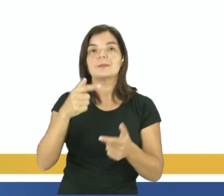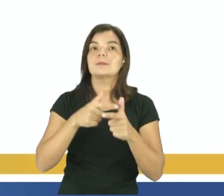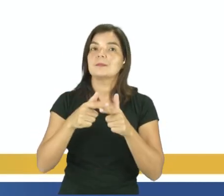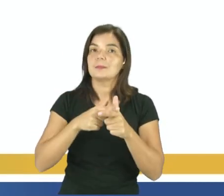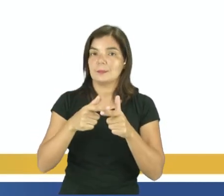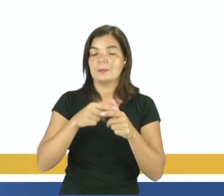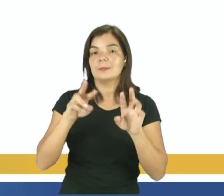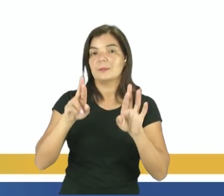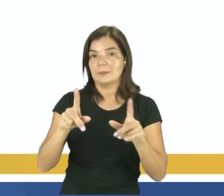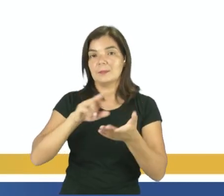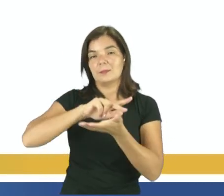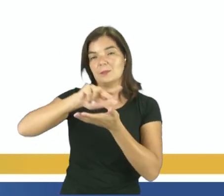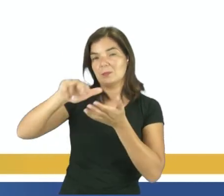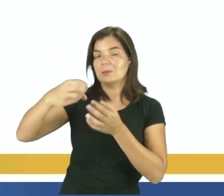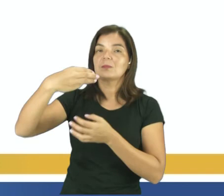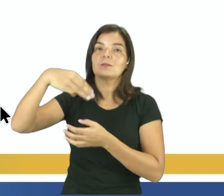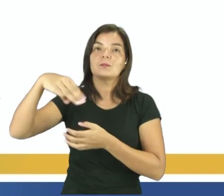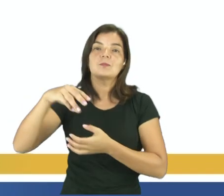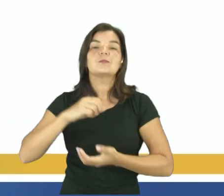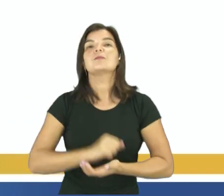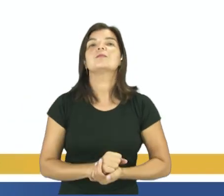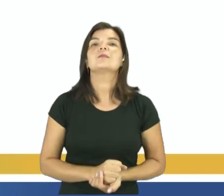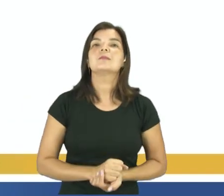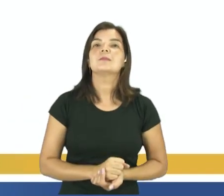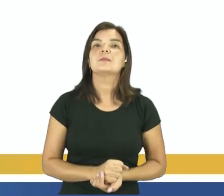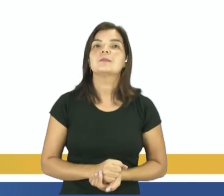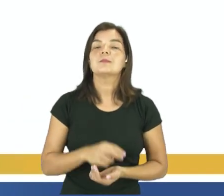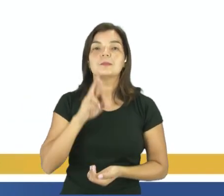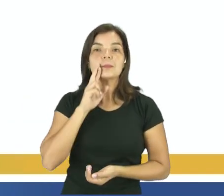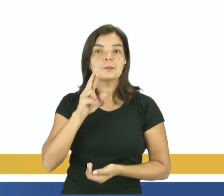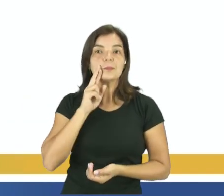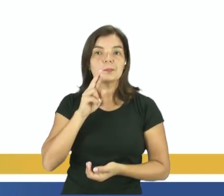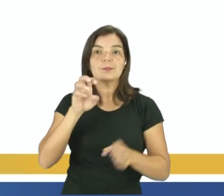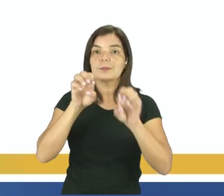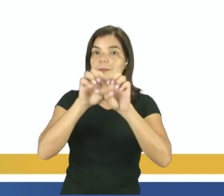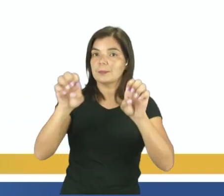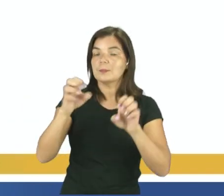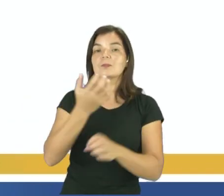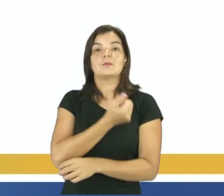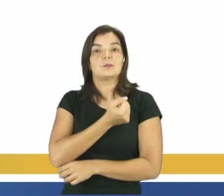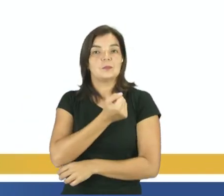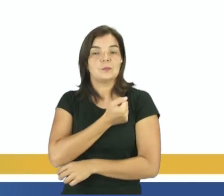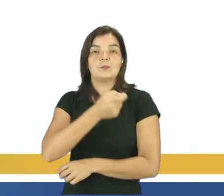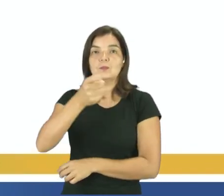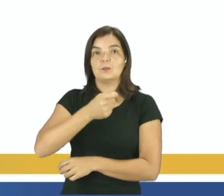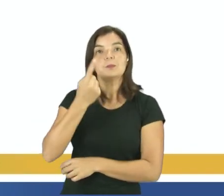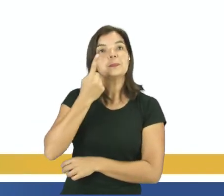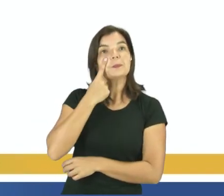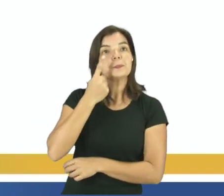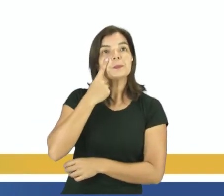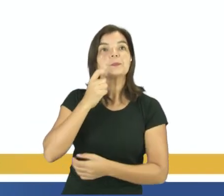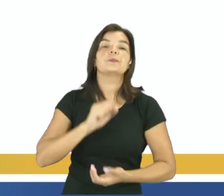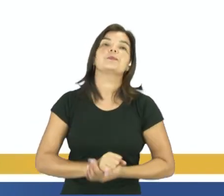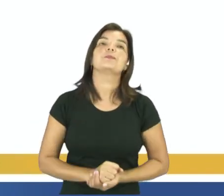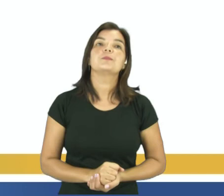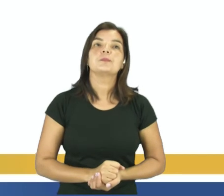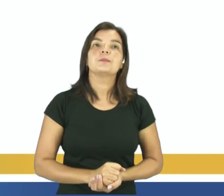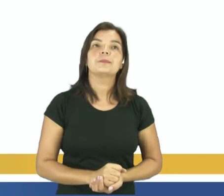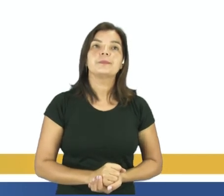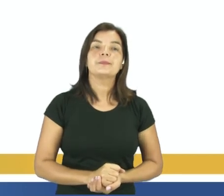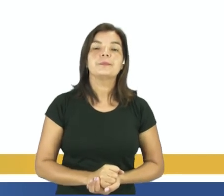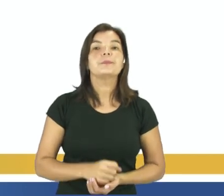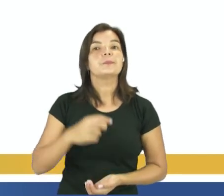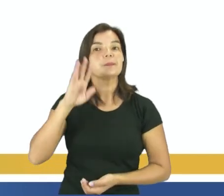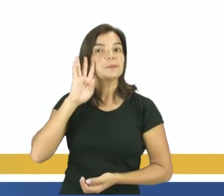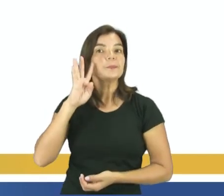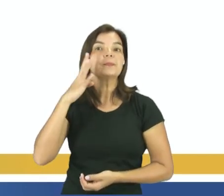problemas diversos na matemática. Então, ao resolver essa equação, eu encontro o valor de x. Perceba, se